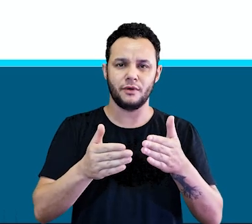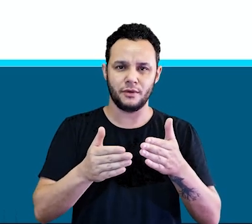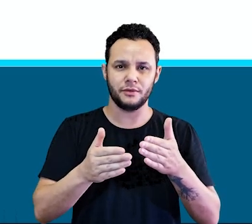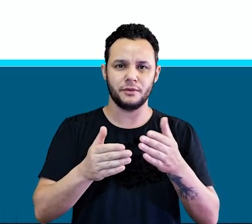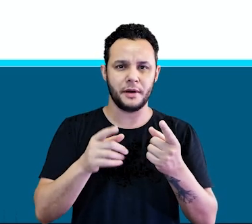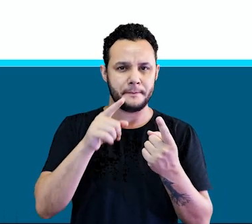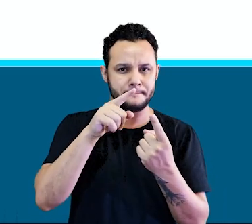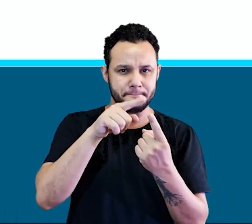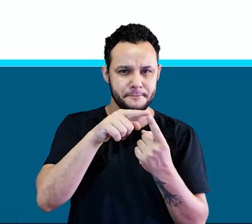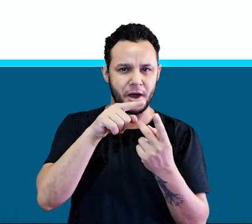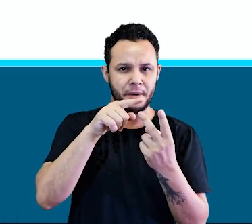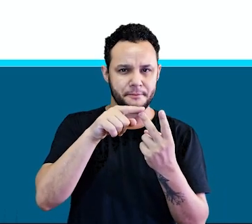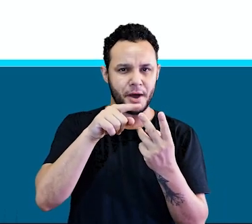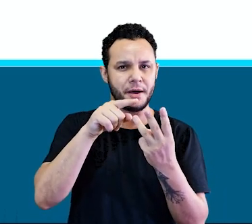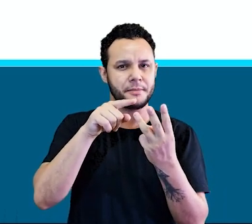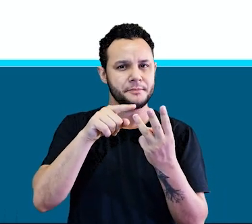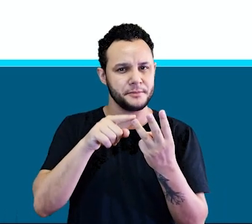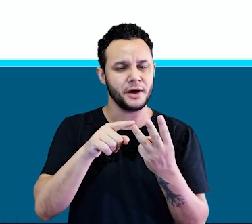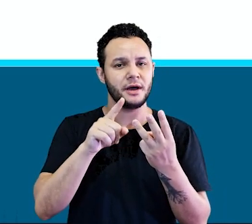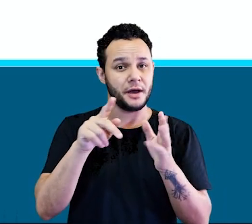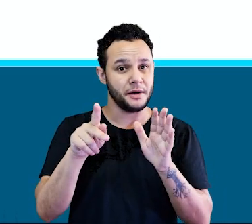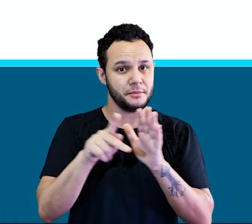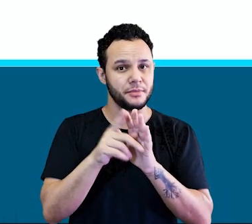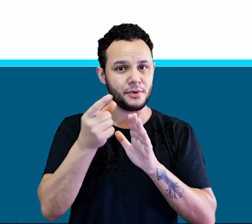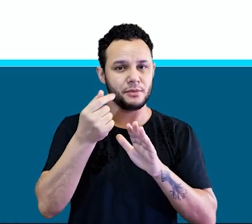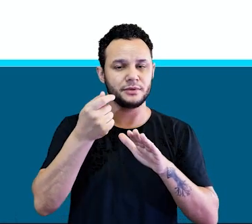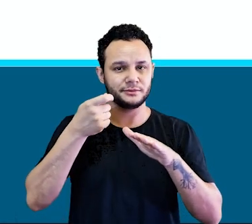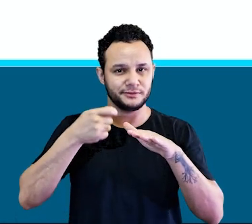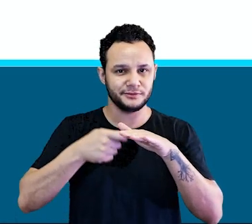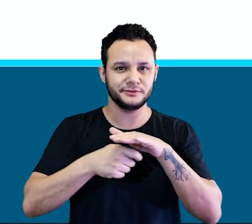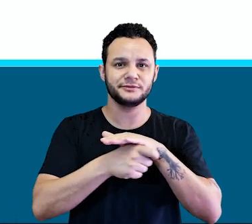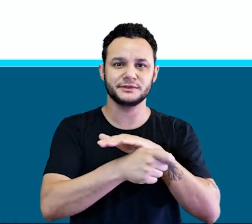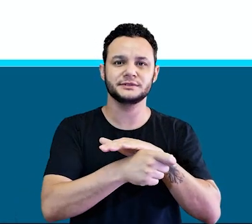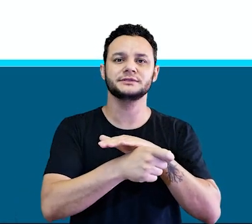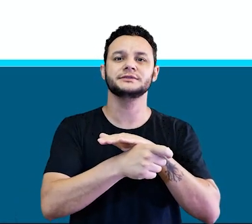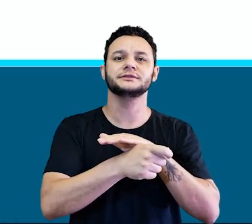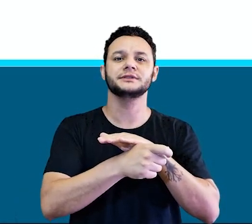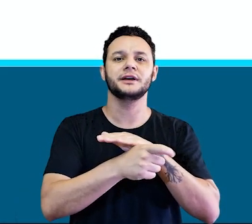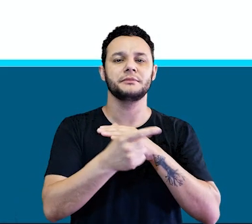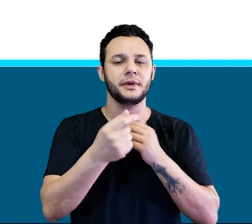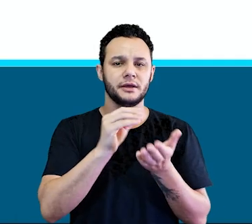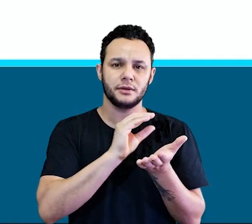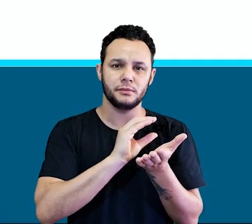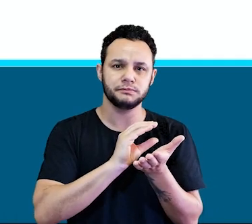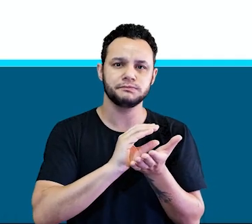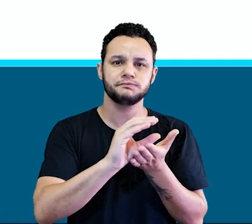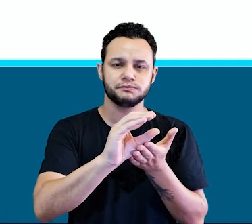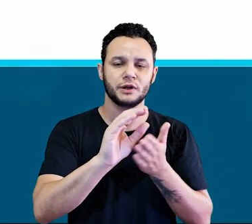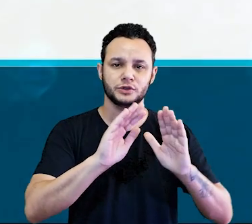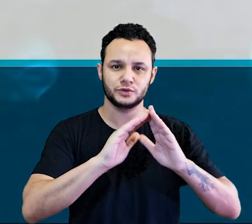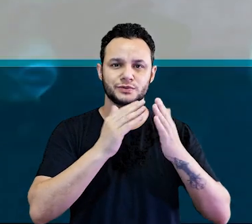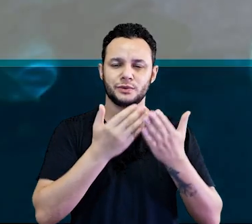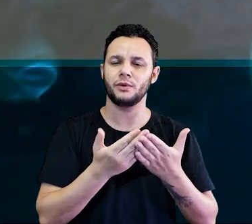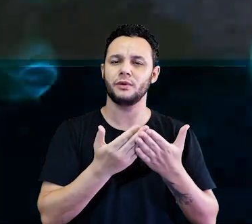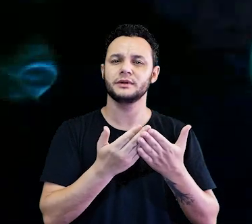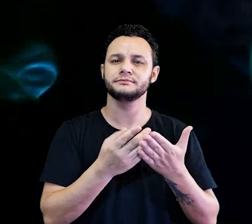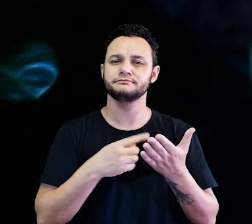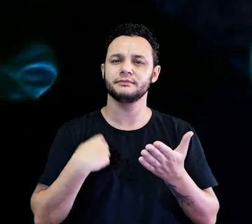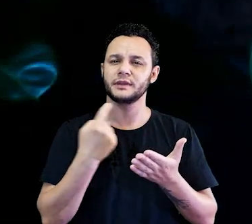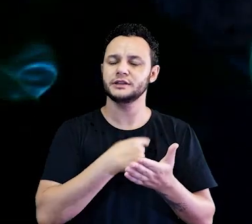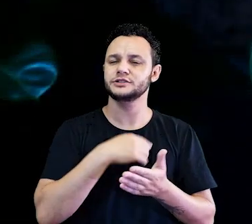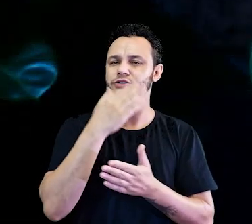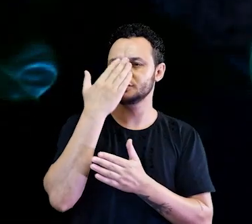né, gravada, nesses elementos mais abrangentes do financiamento da educação, que também são importantes, né, para a